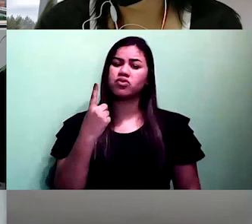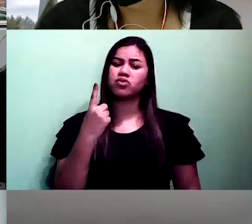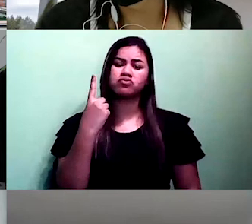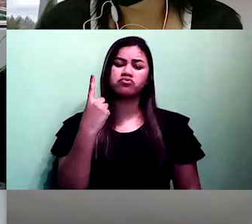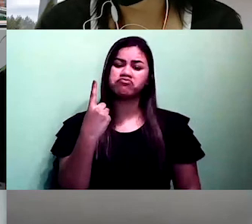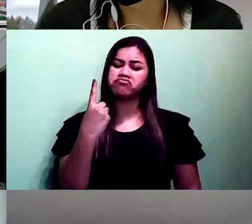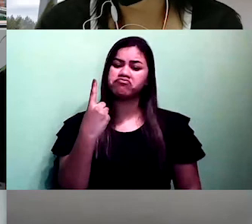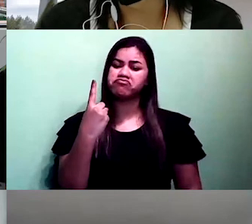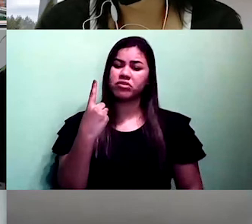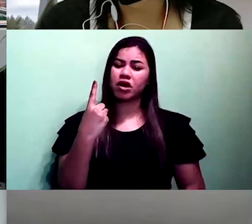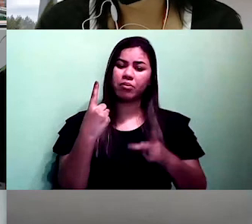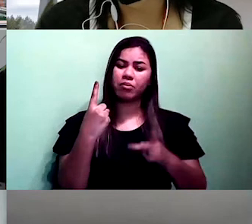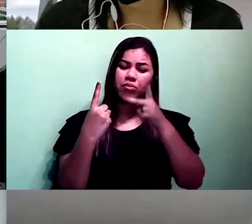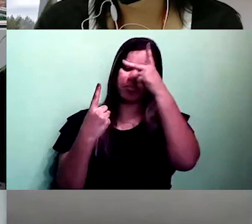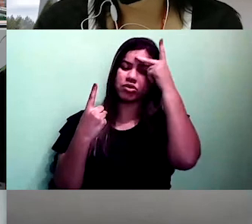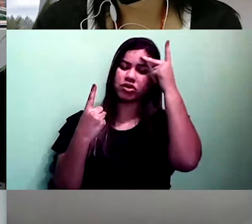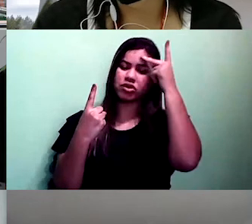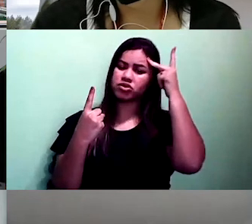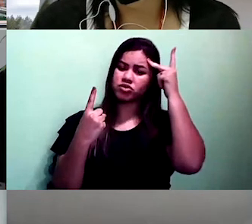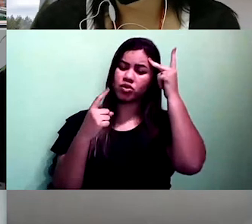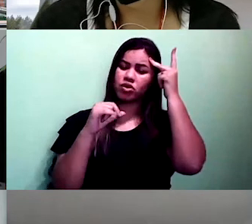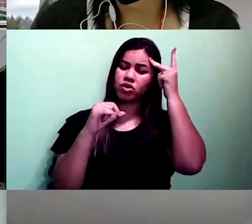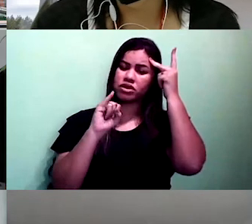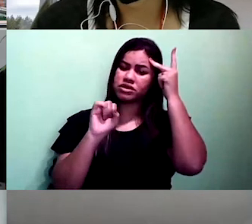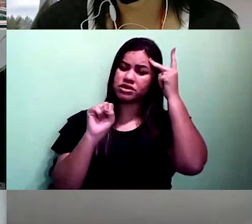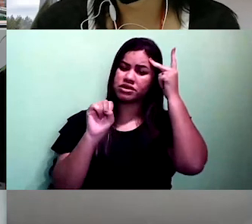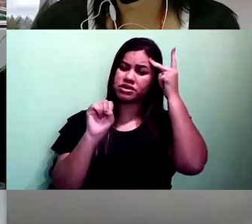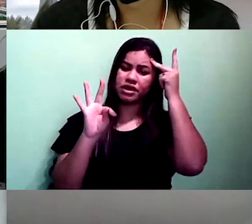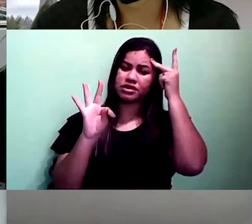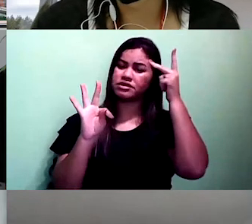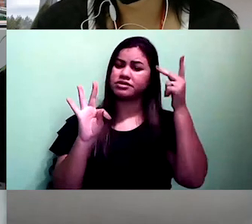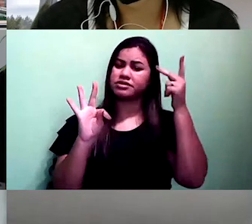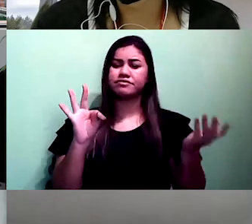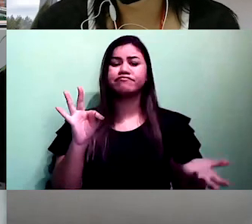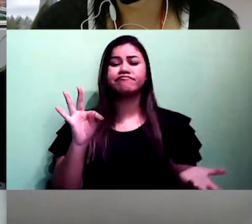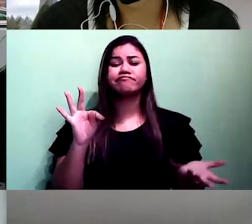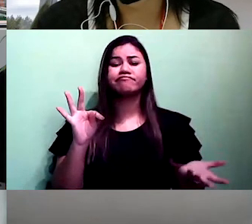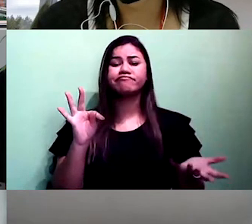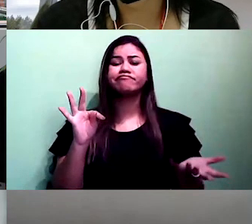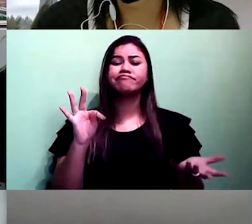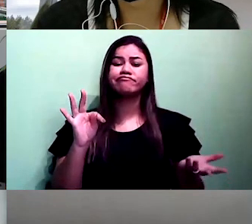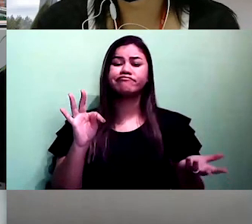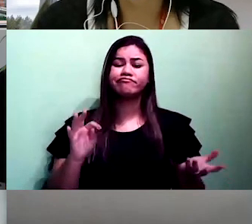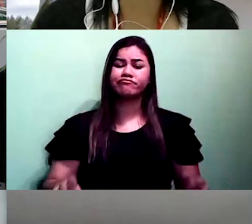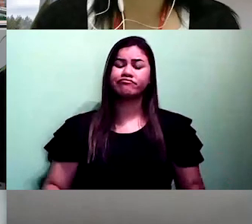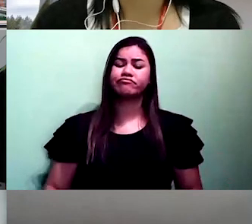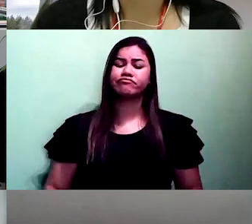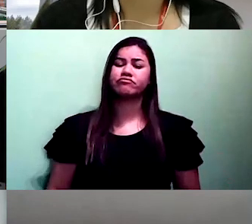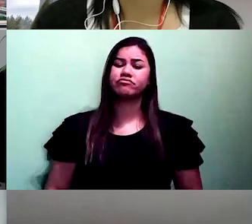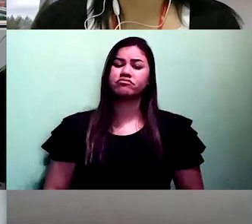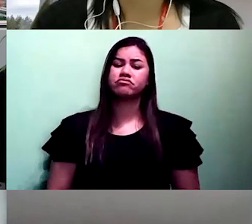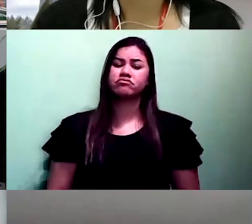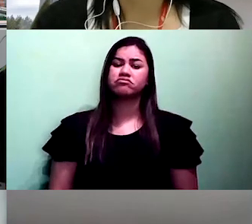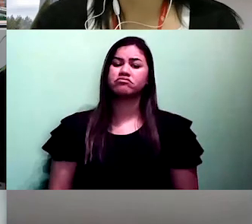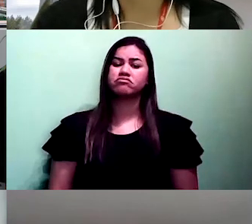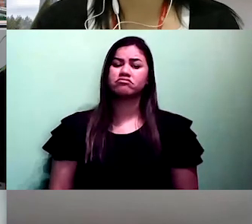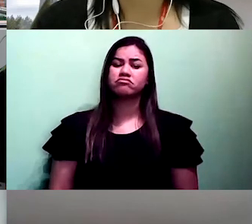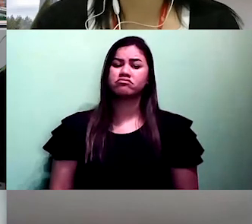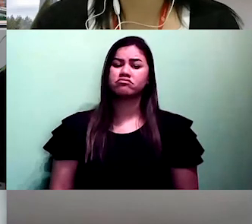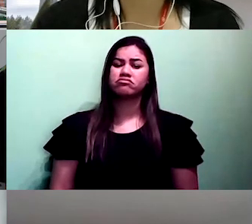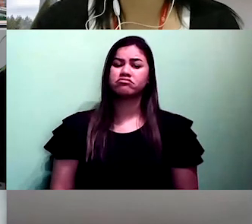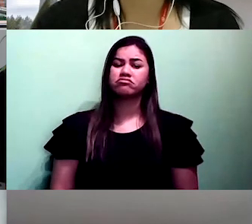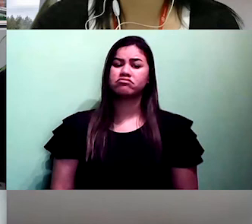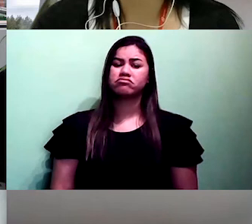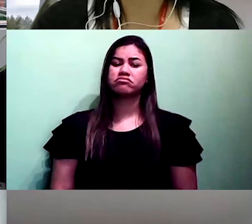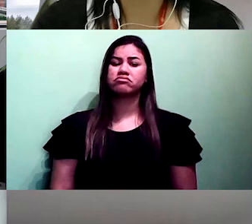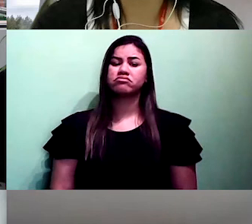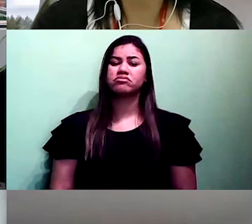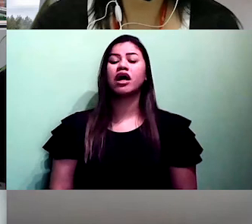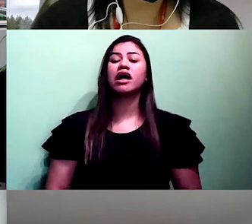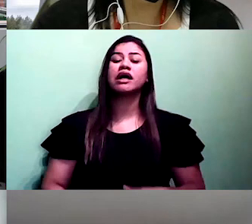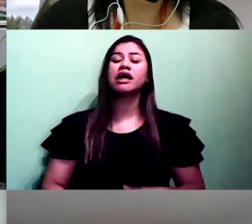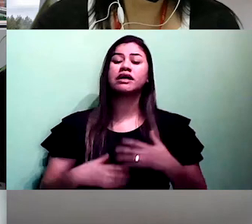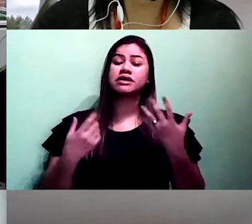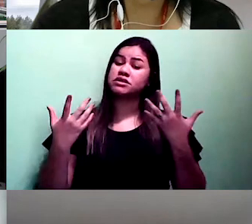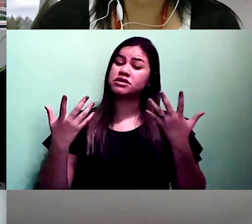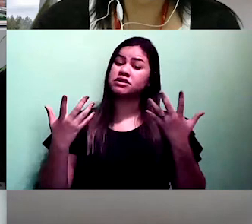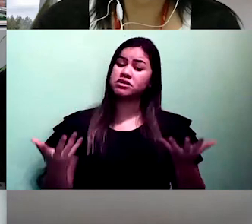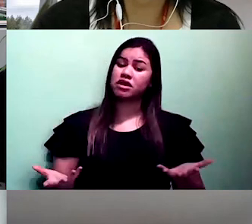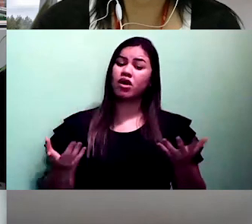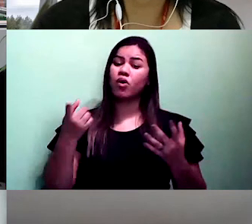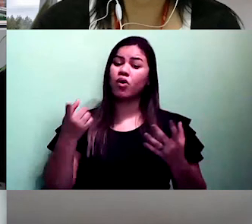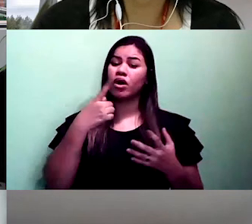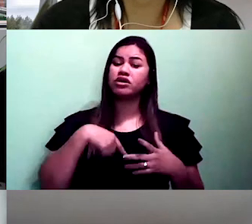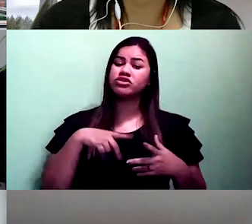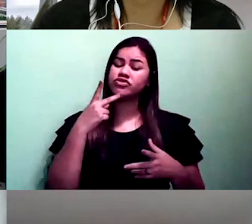caso de infecção sexualmente transmissível, né? Então, a nossa confessionalidade, a